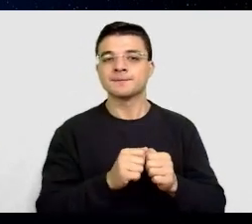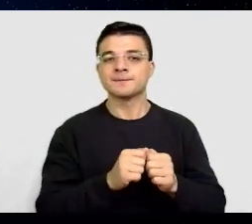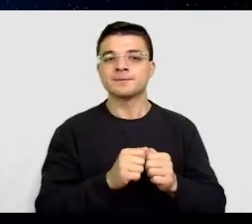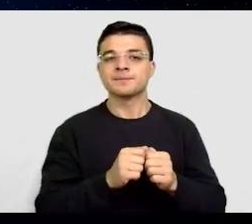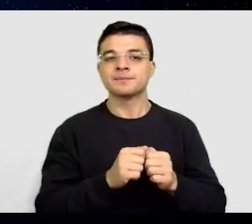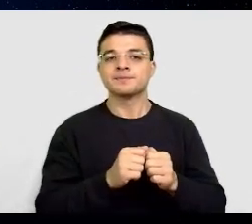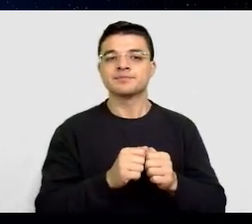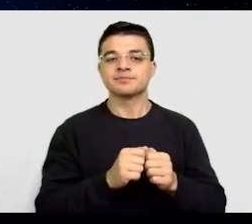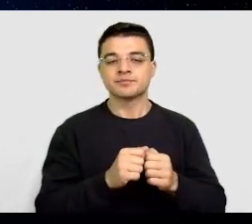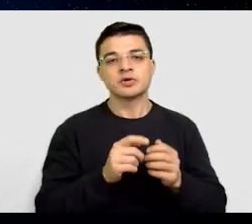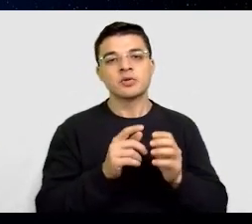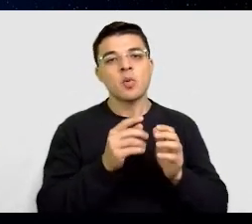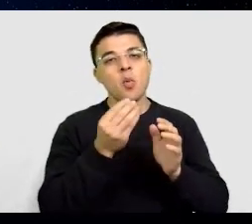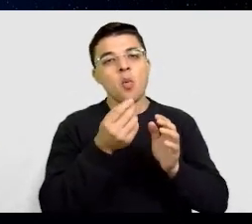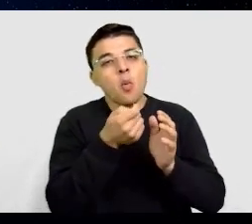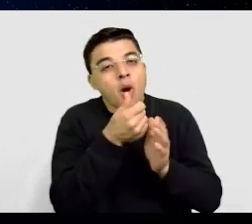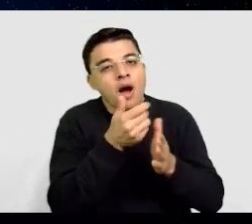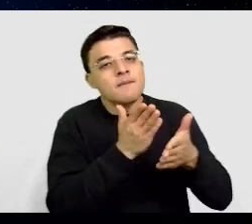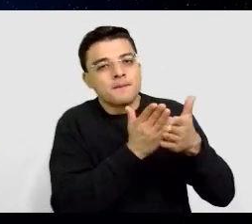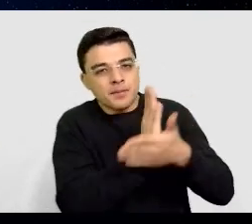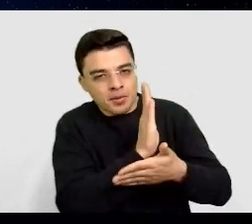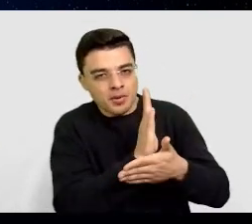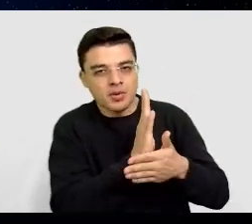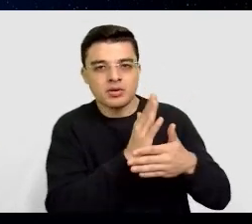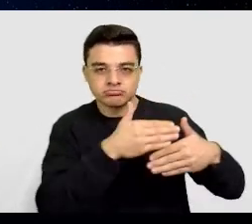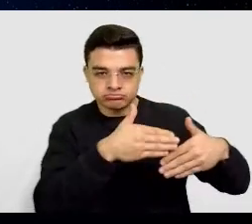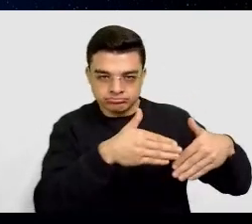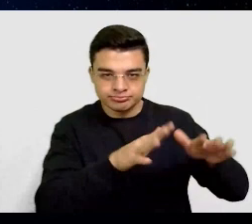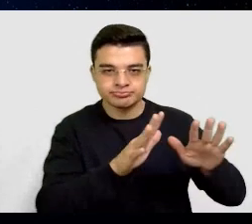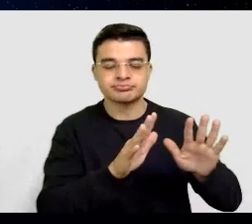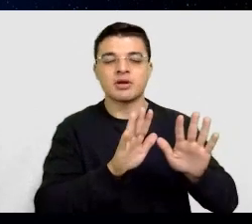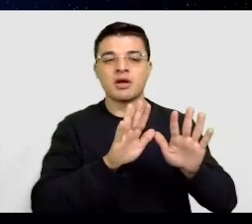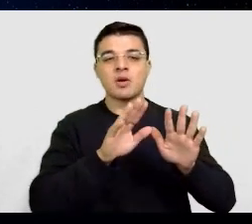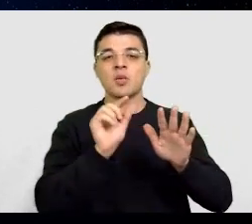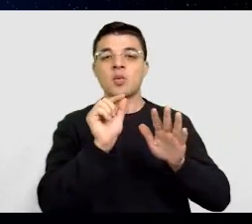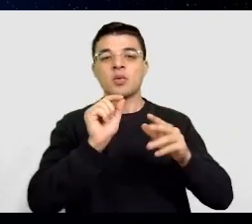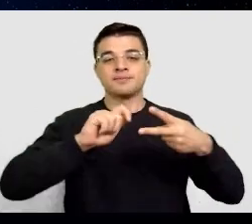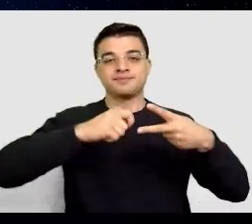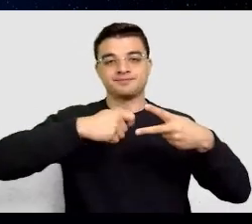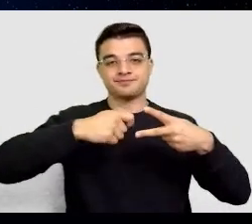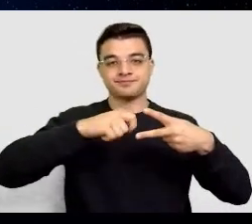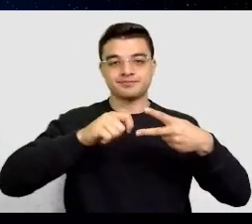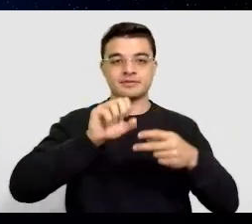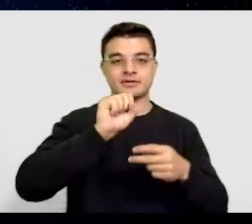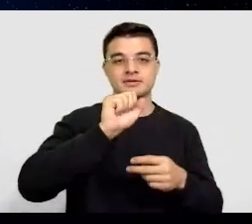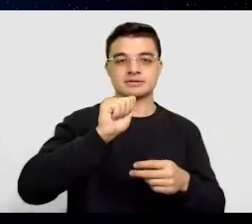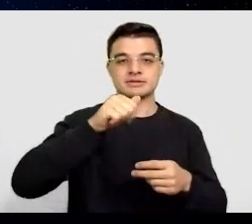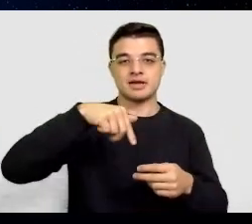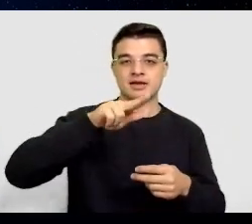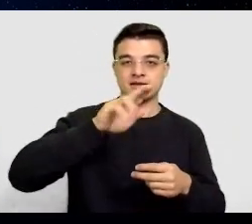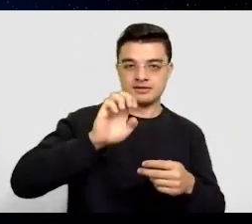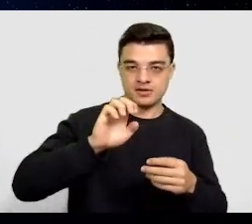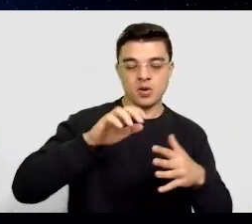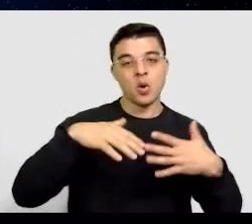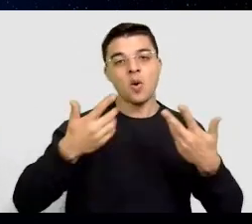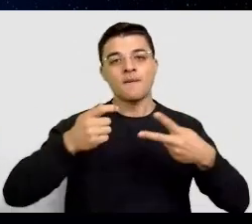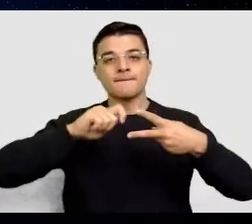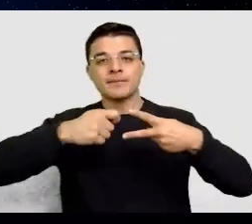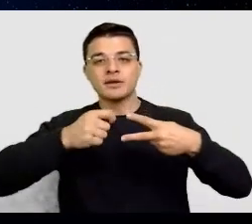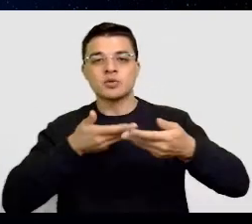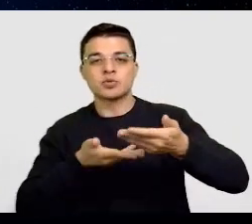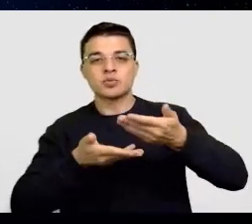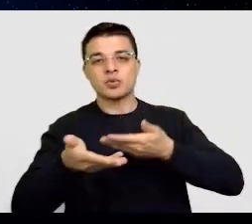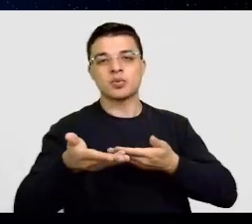de homologação, sobre uma nova modalidade do Pix, o PixSaque e o PixTroco. E eu achei interessante